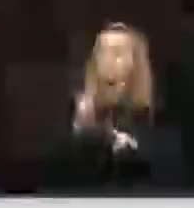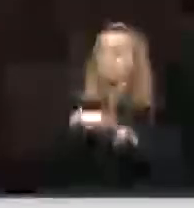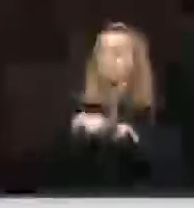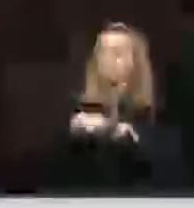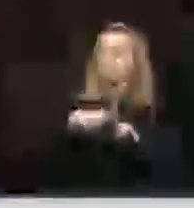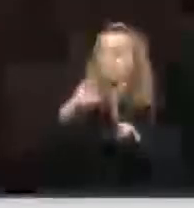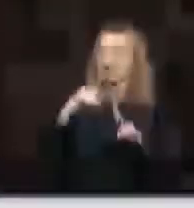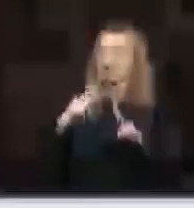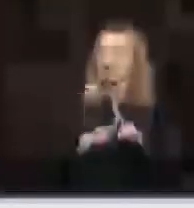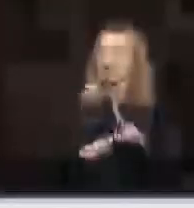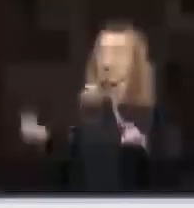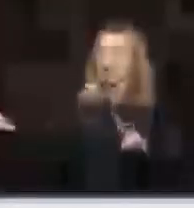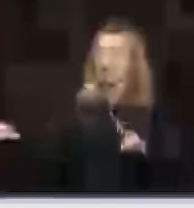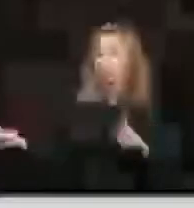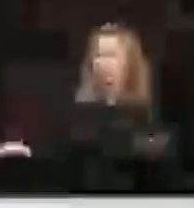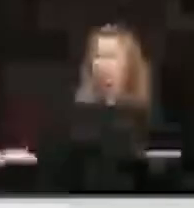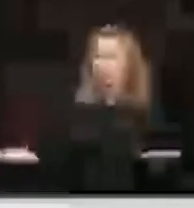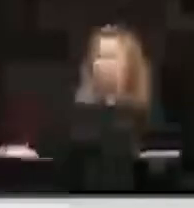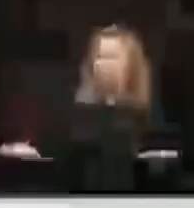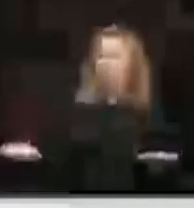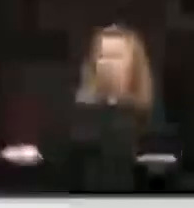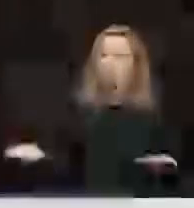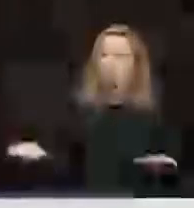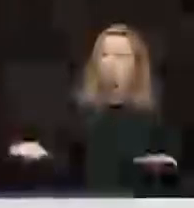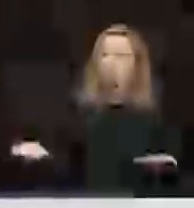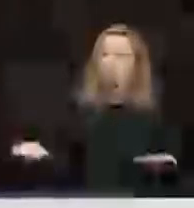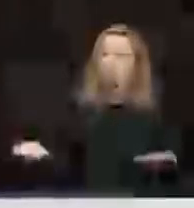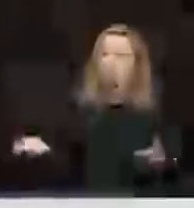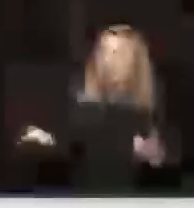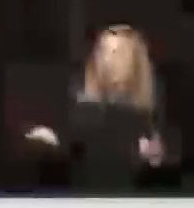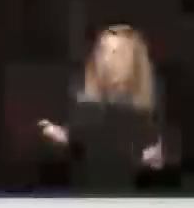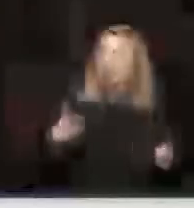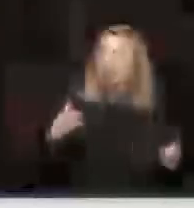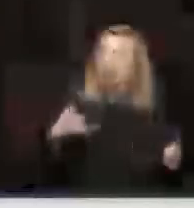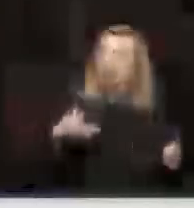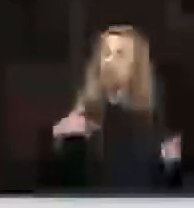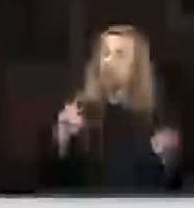É uma afronta à Constituição,